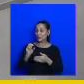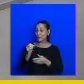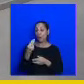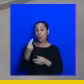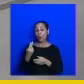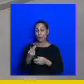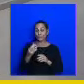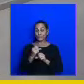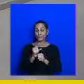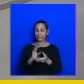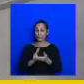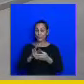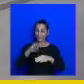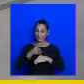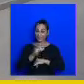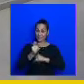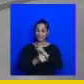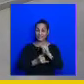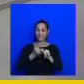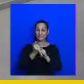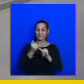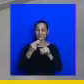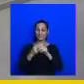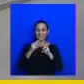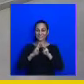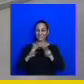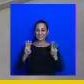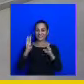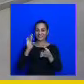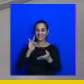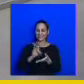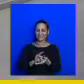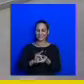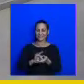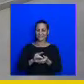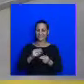o prêmio está acumulado. É só acessar loterias.caixa.gov.br.